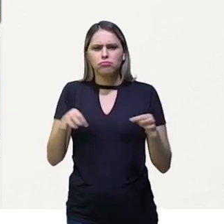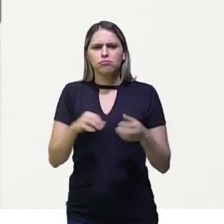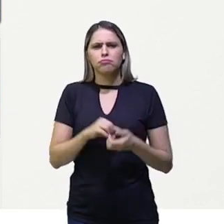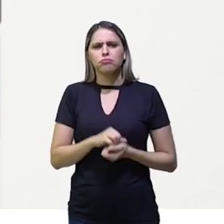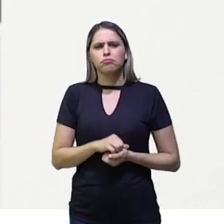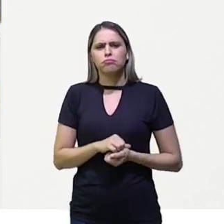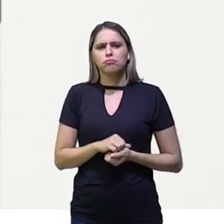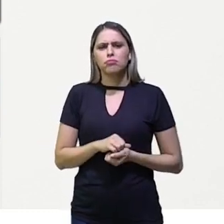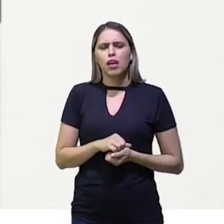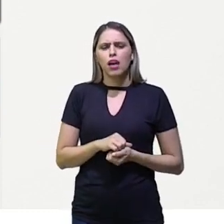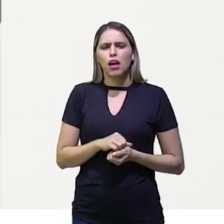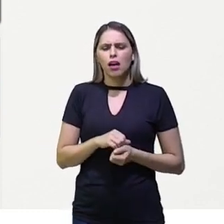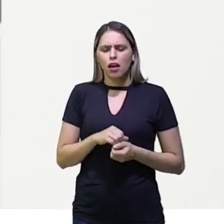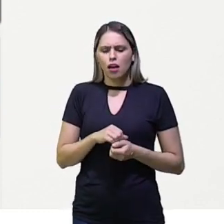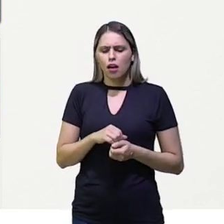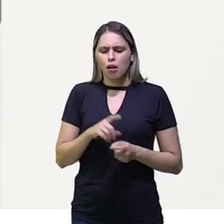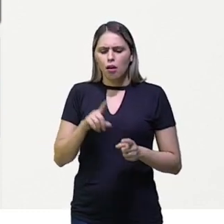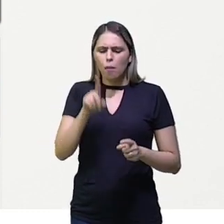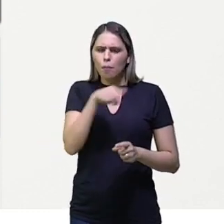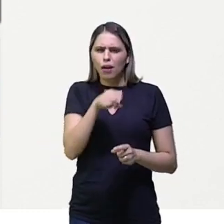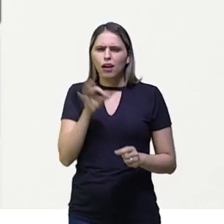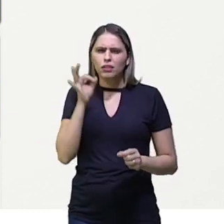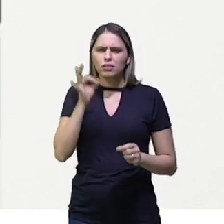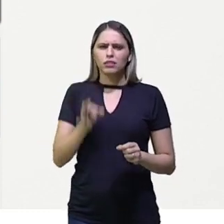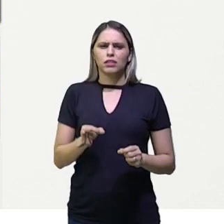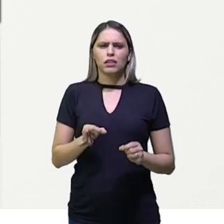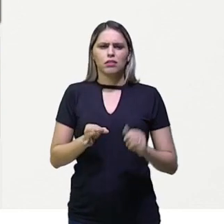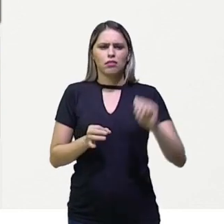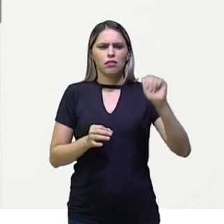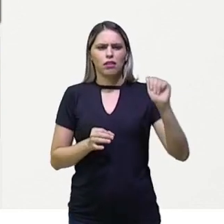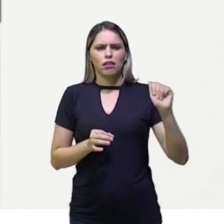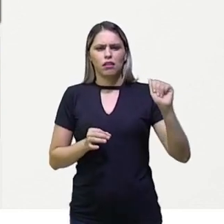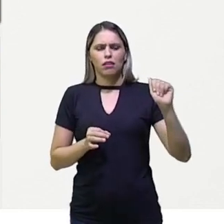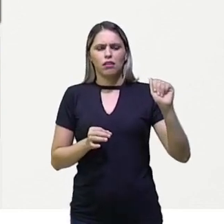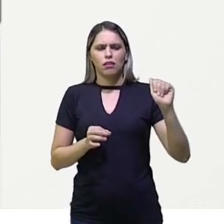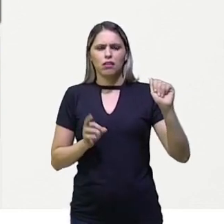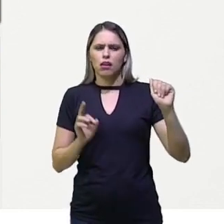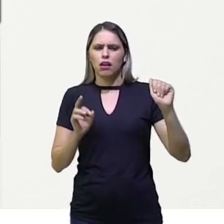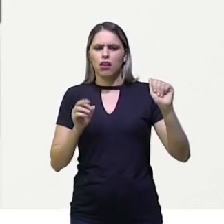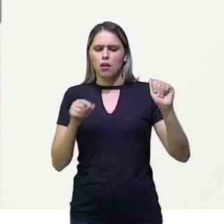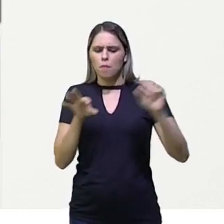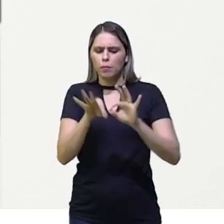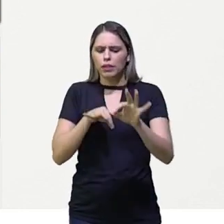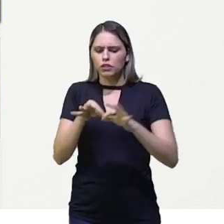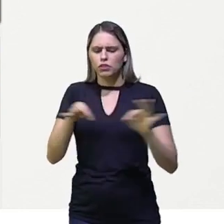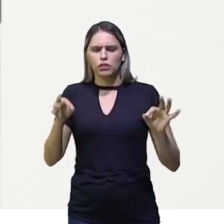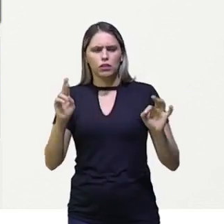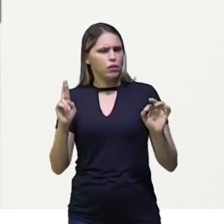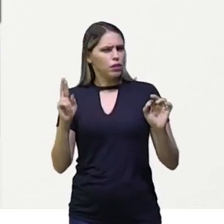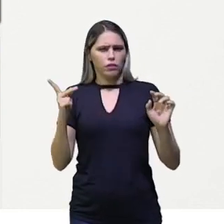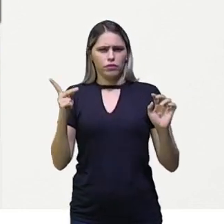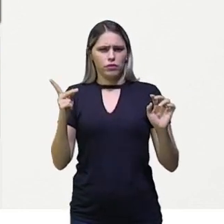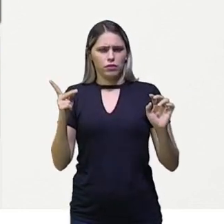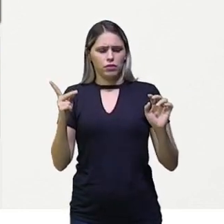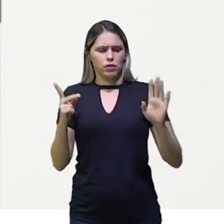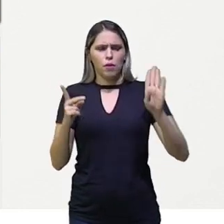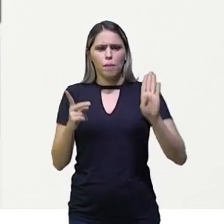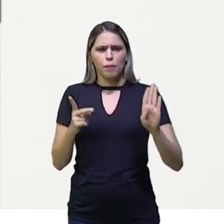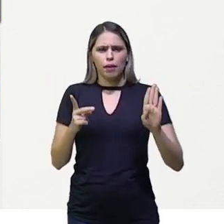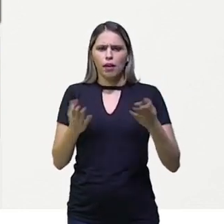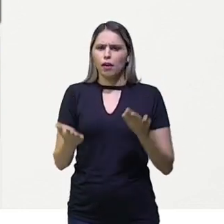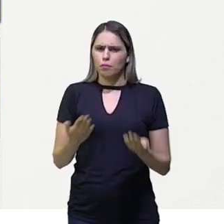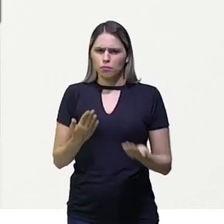Medidas? Marque a opção correta. Letra A, não convencional? Letra B, de